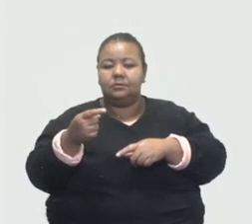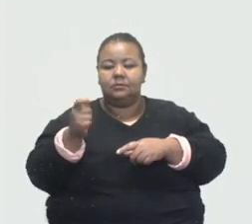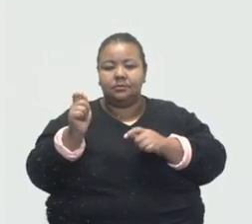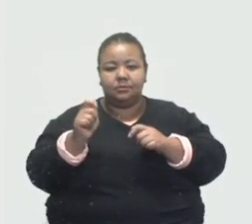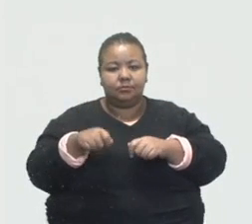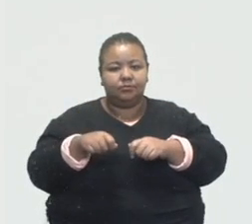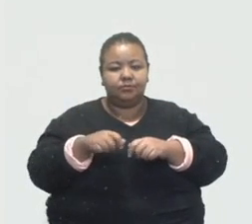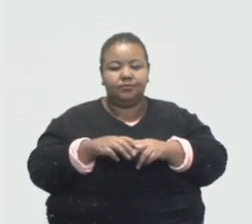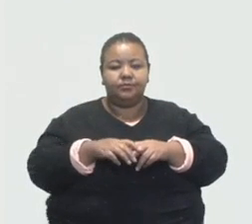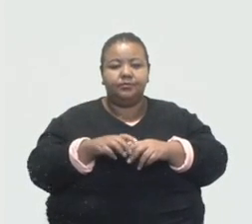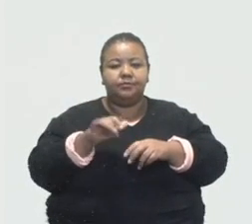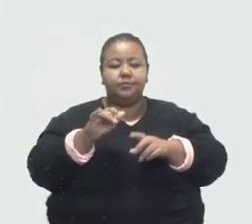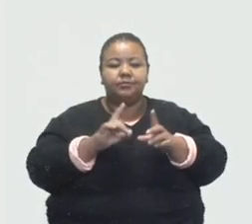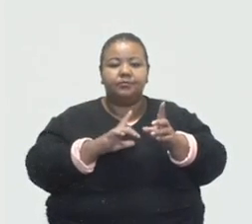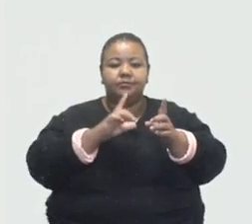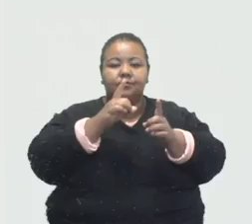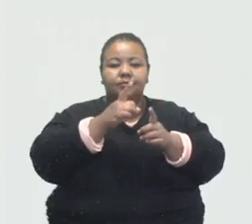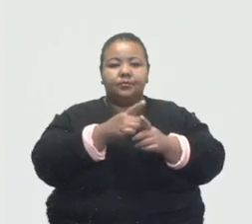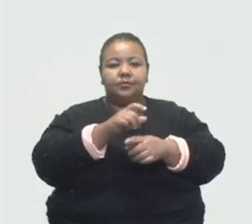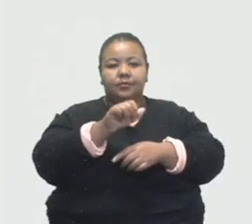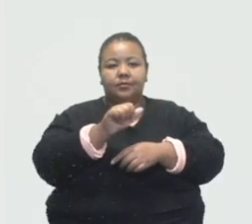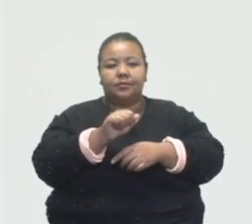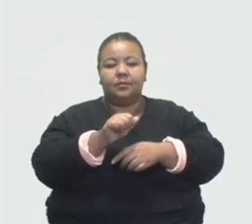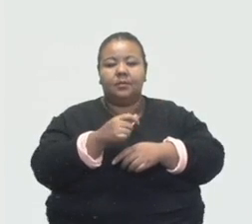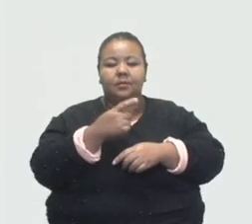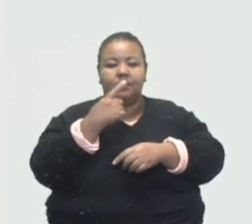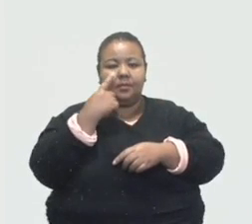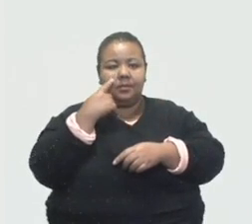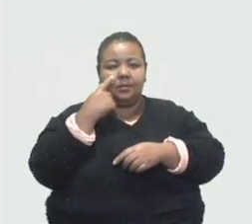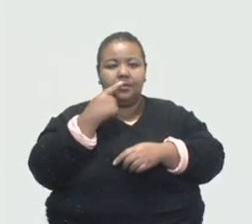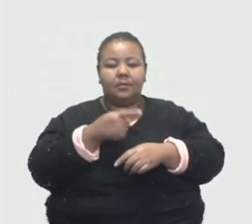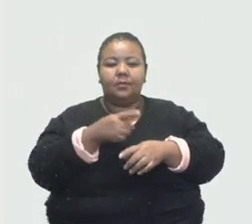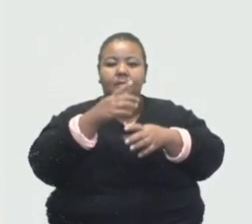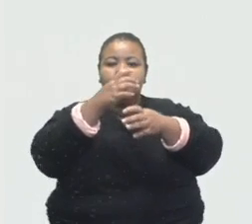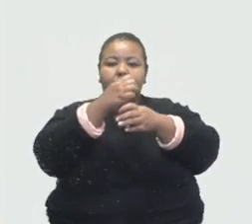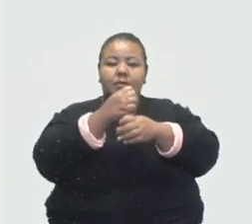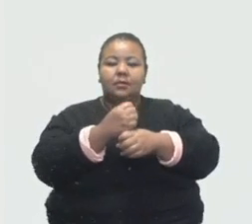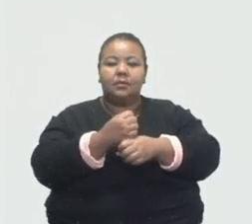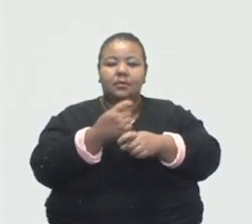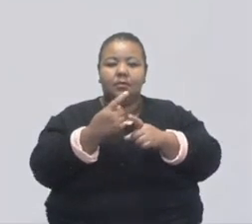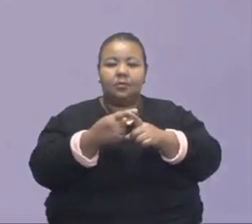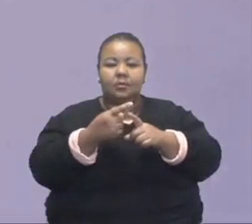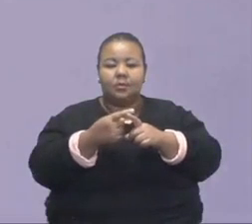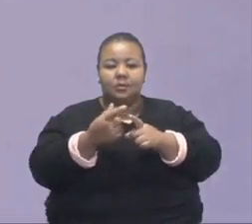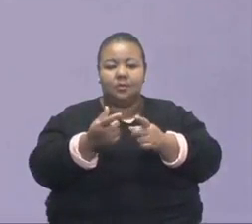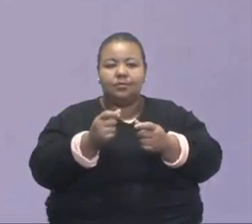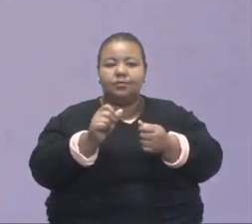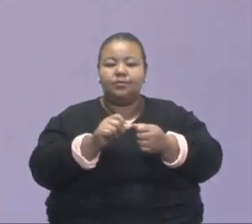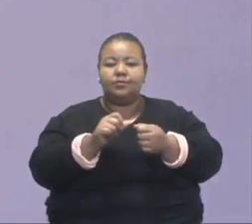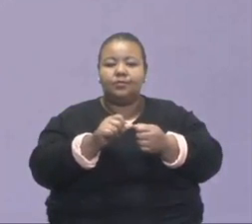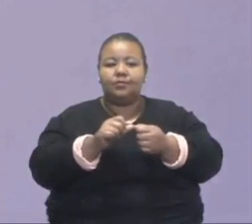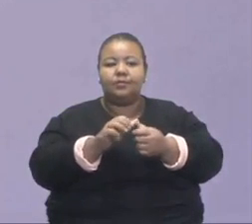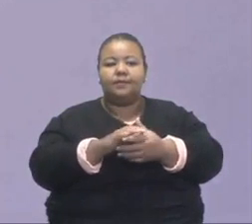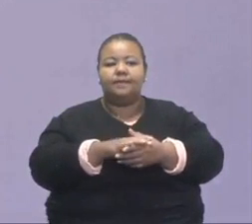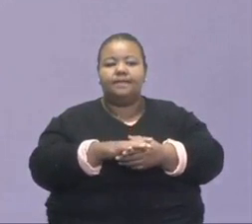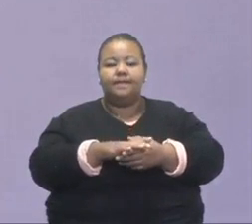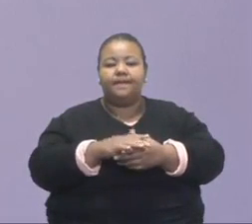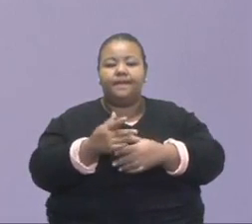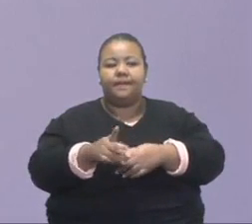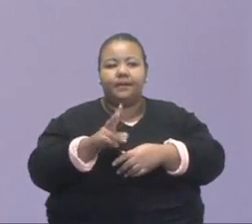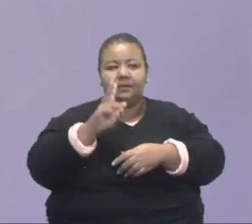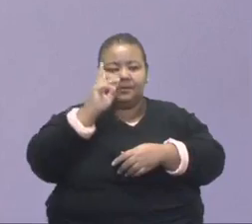inversa, se a gente vai encontrar a matriz A. Vejamos esse cálculo da multiplicação na Câmara de Documentos. Então, para